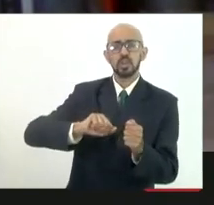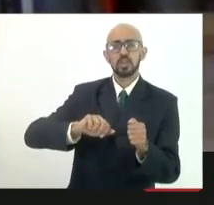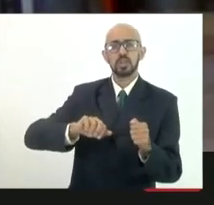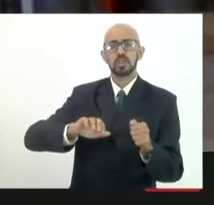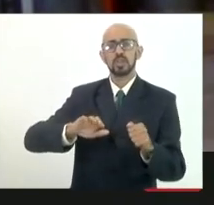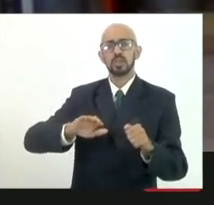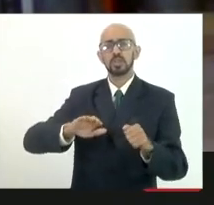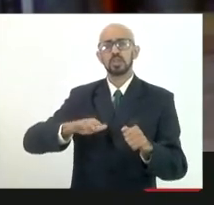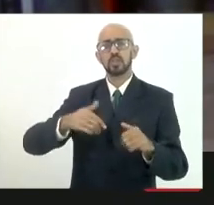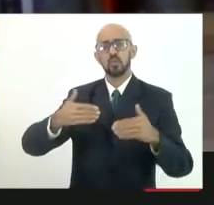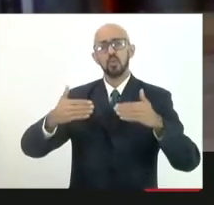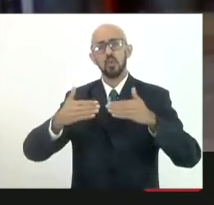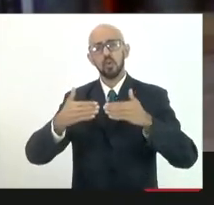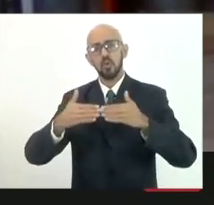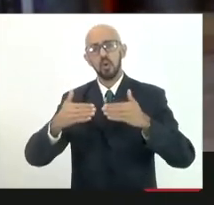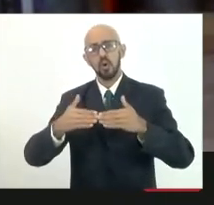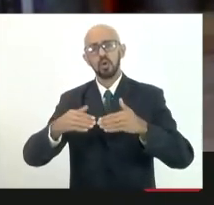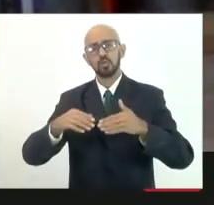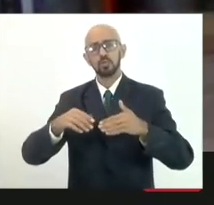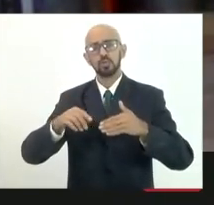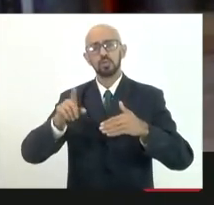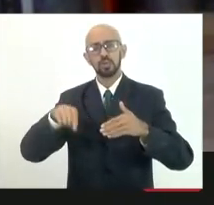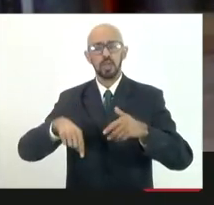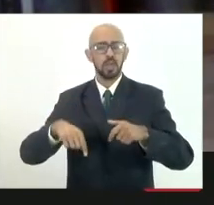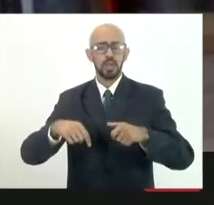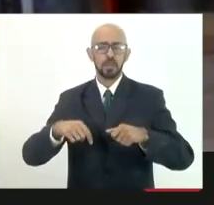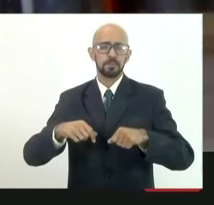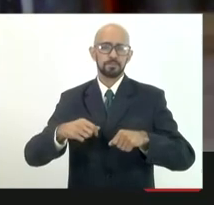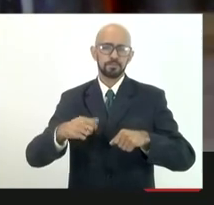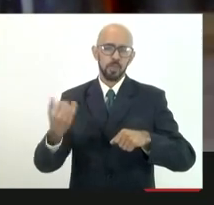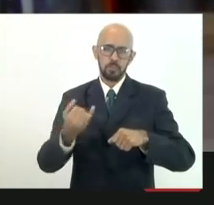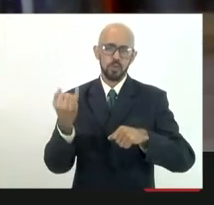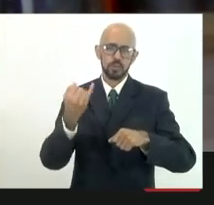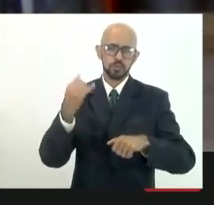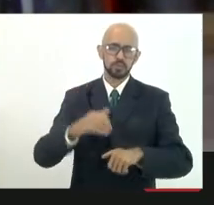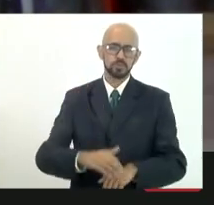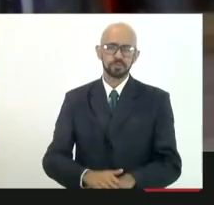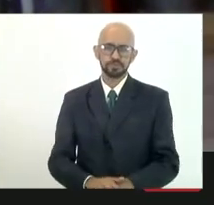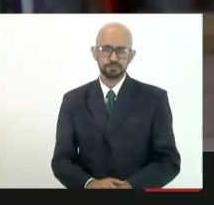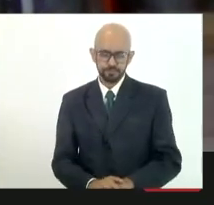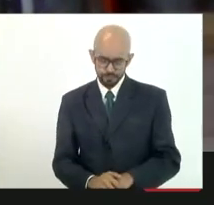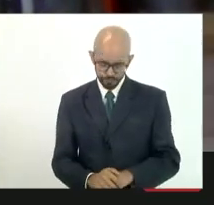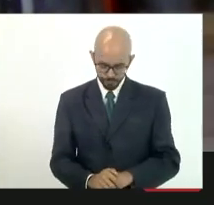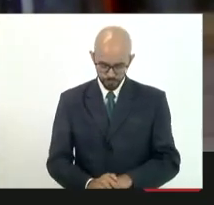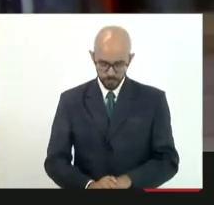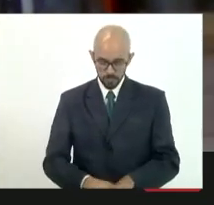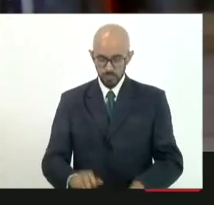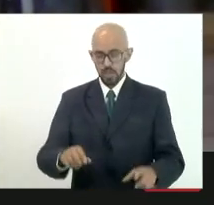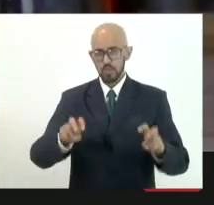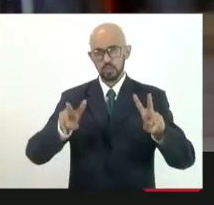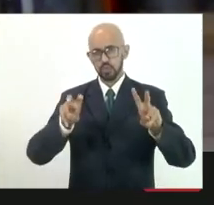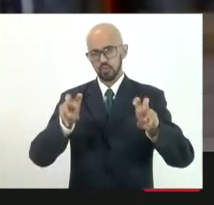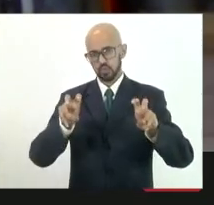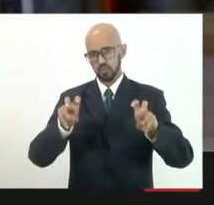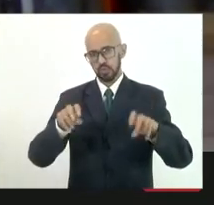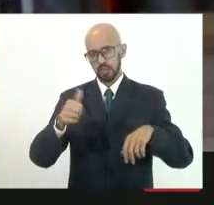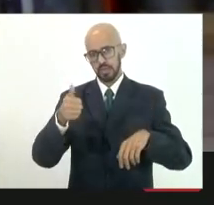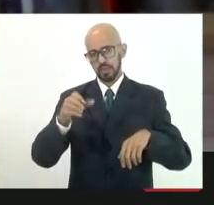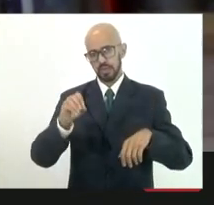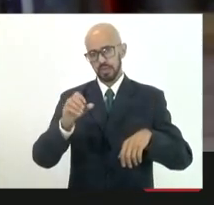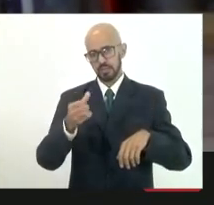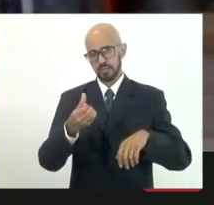eu concordo, eu considero que isso é extremamente relevante. Em relação a